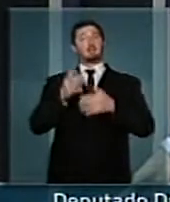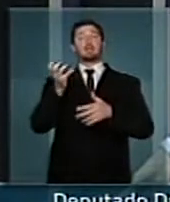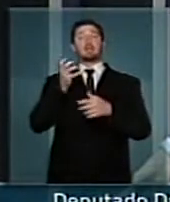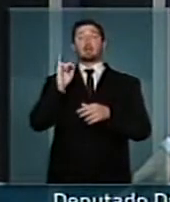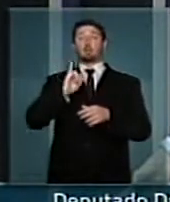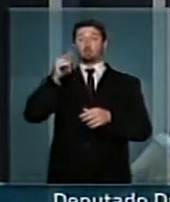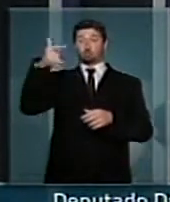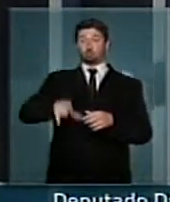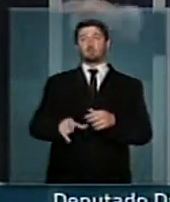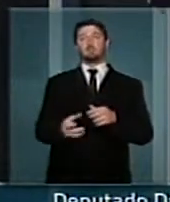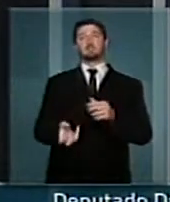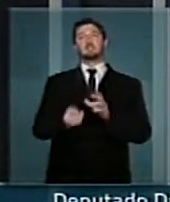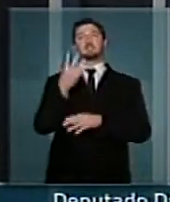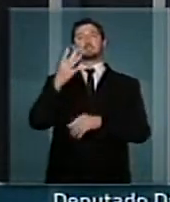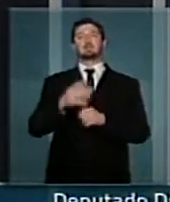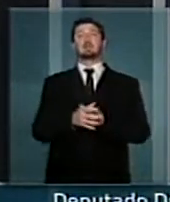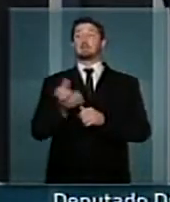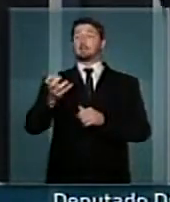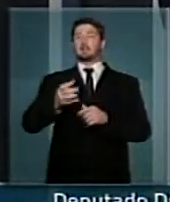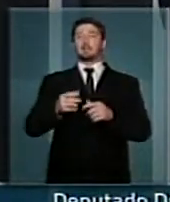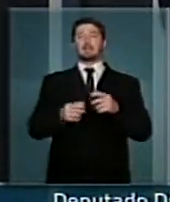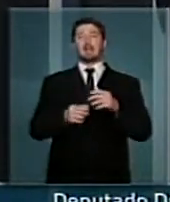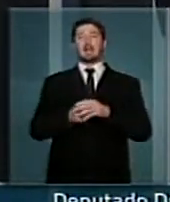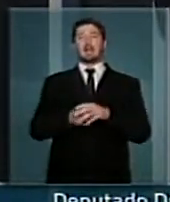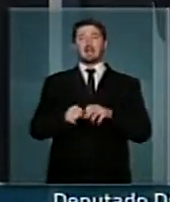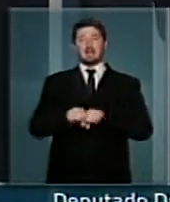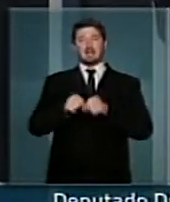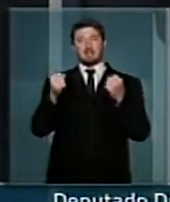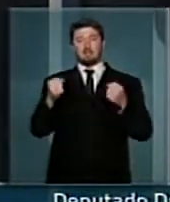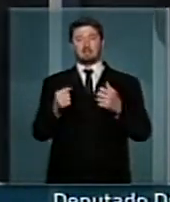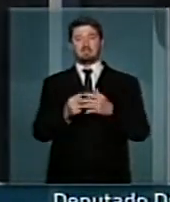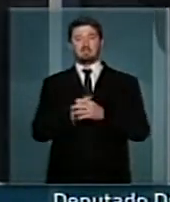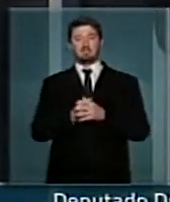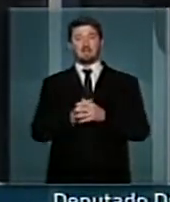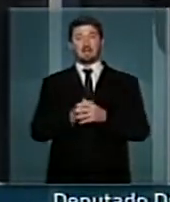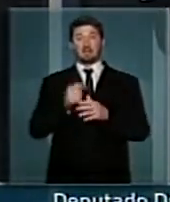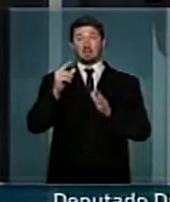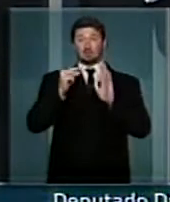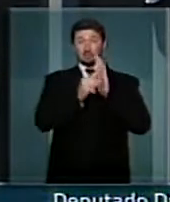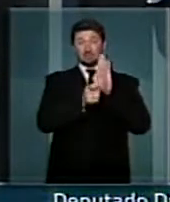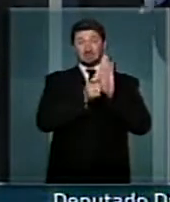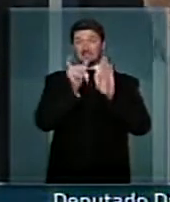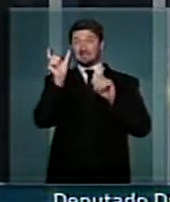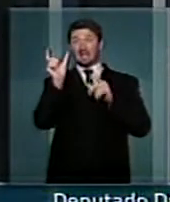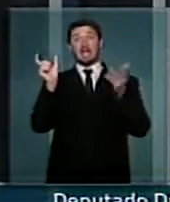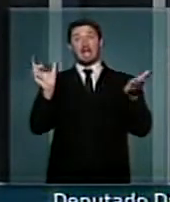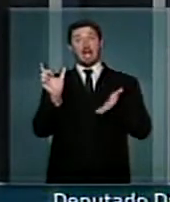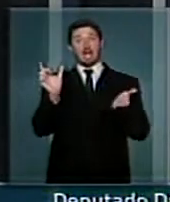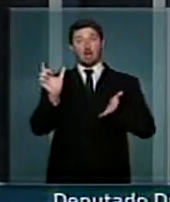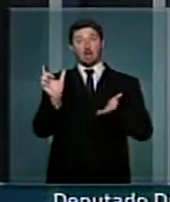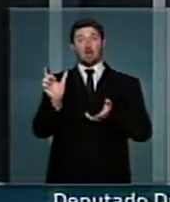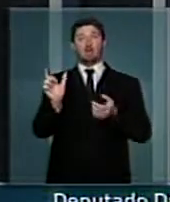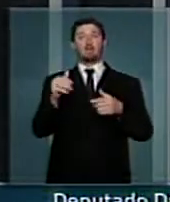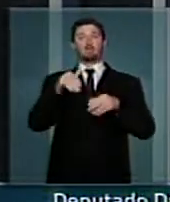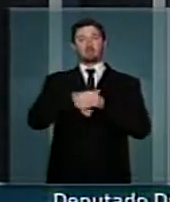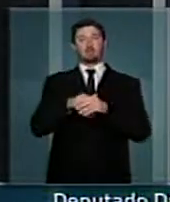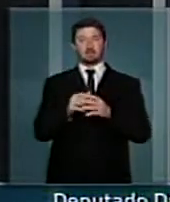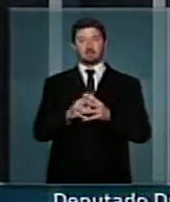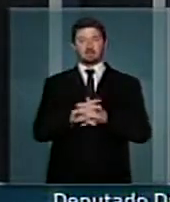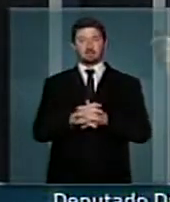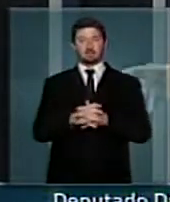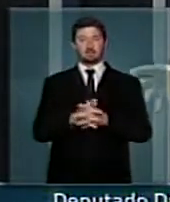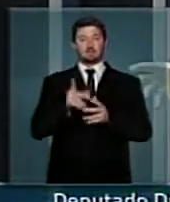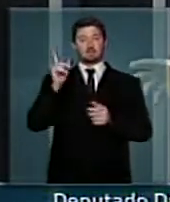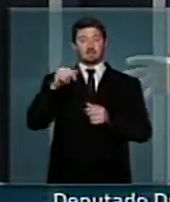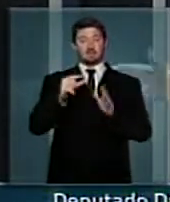fosse recriado e queria derrotar esse destaque que nós estamos agora a votar, que é